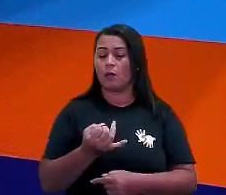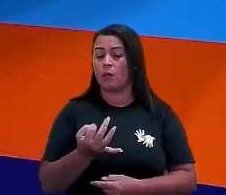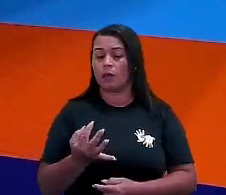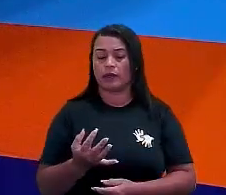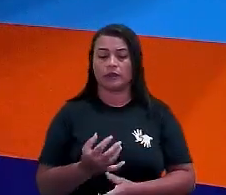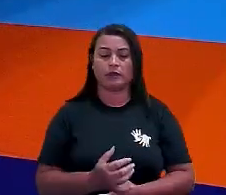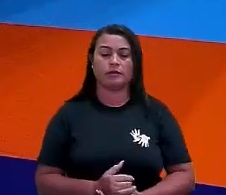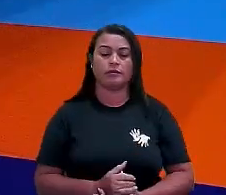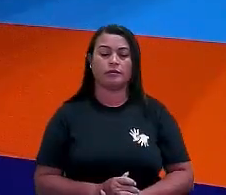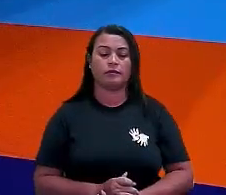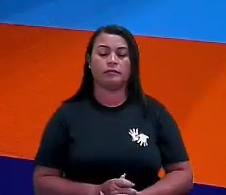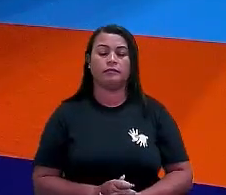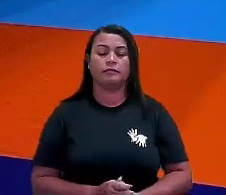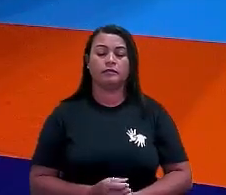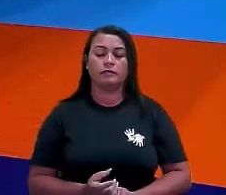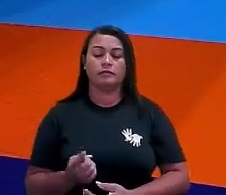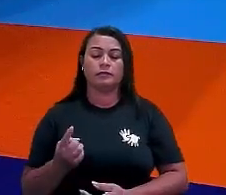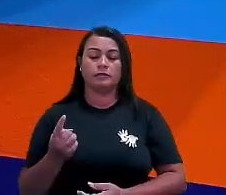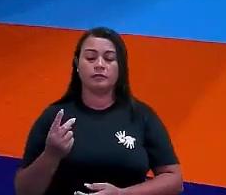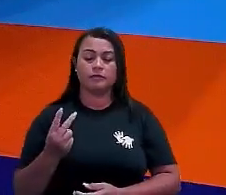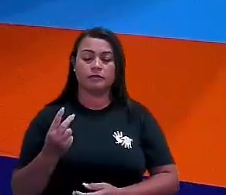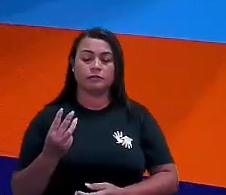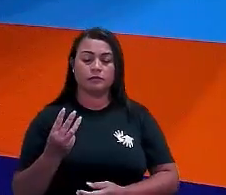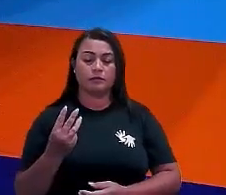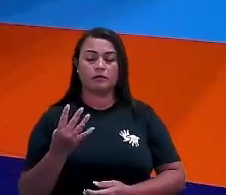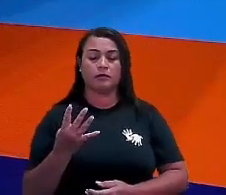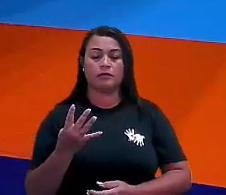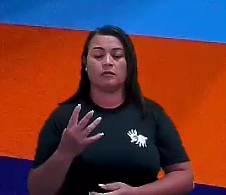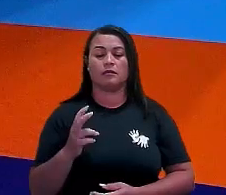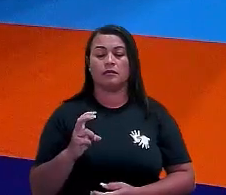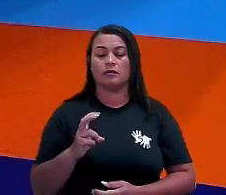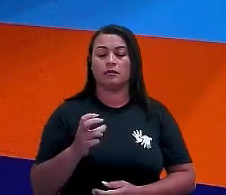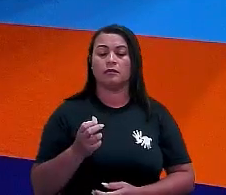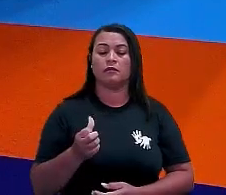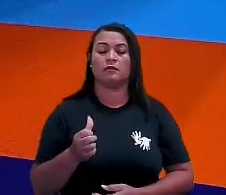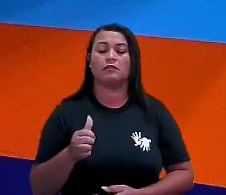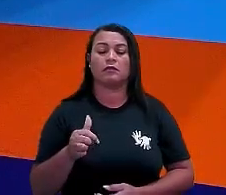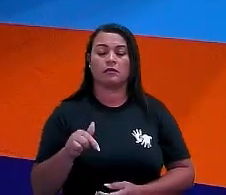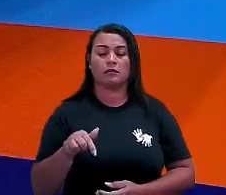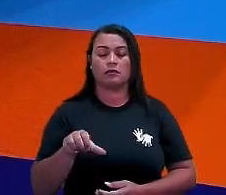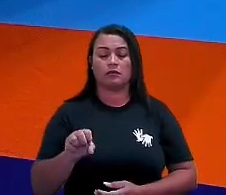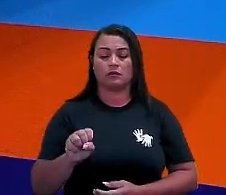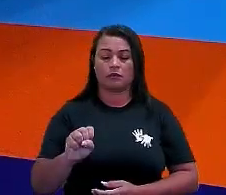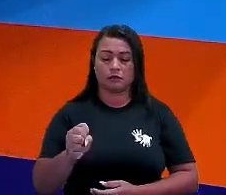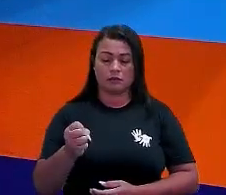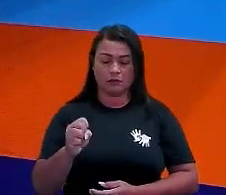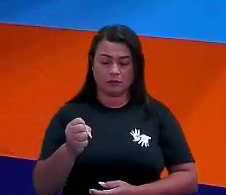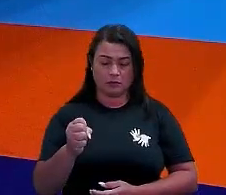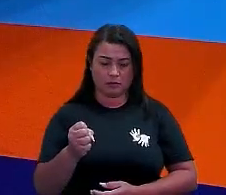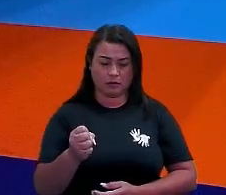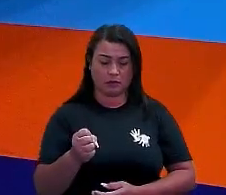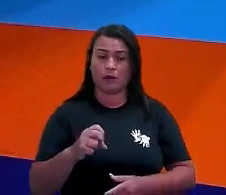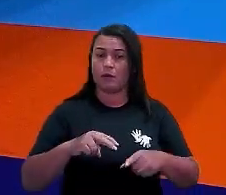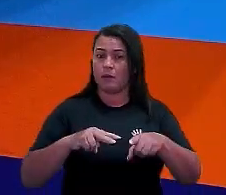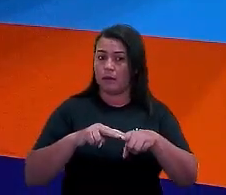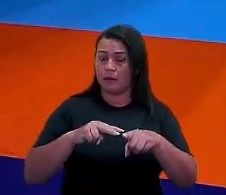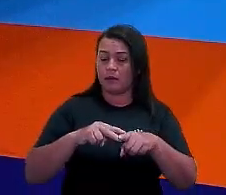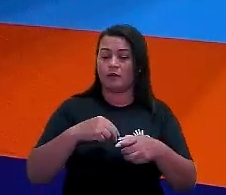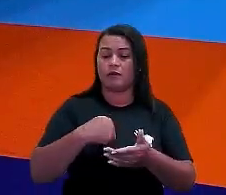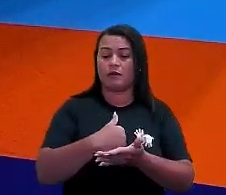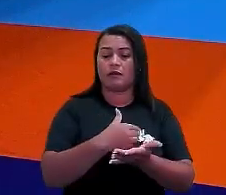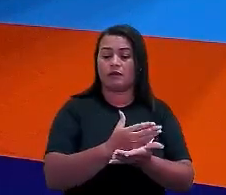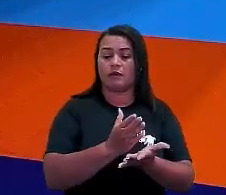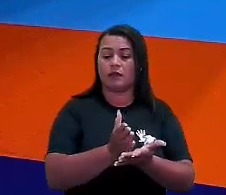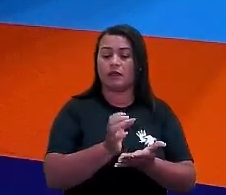partezinhas da pizza? Vamos lá? 1, 2, 3, 4, 5, 6, 7 e 8. Então, a pizza foi dividida em